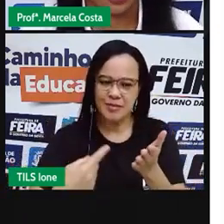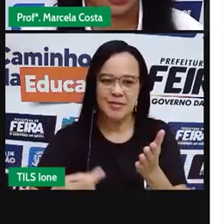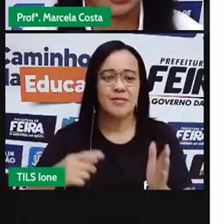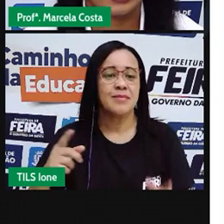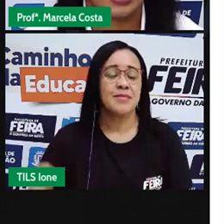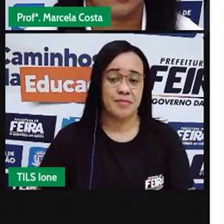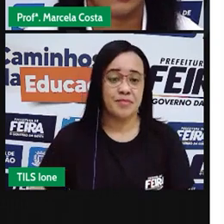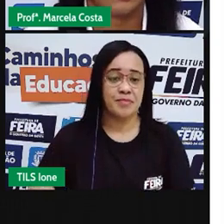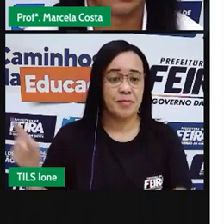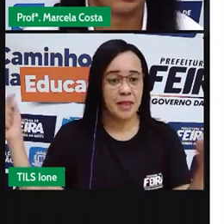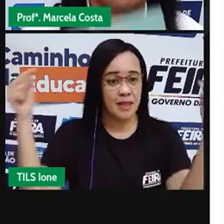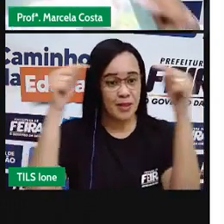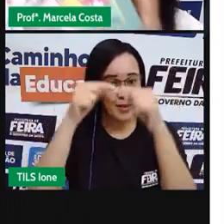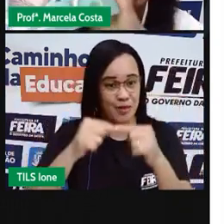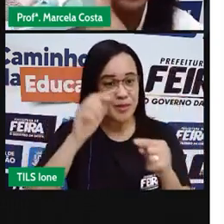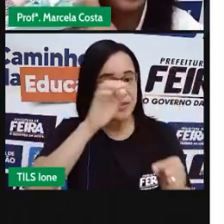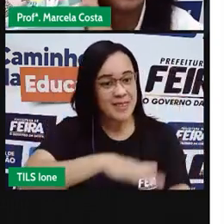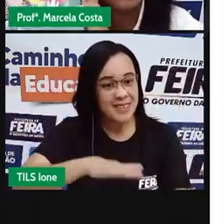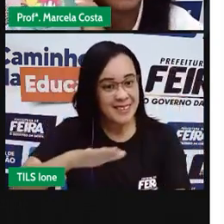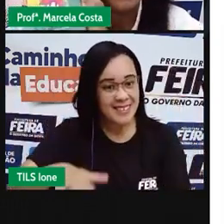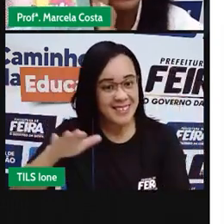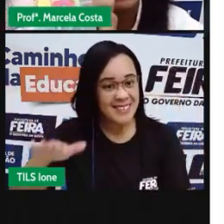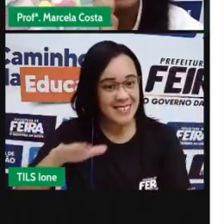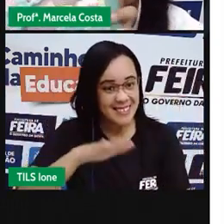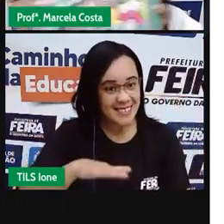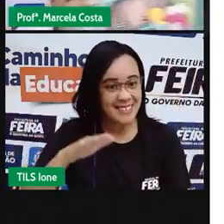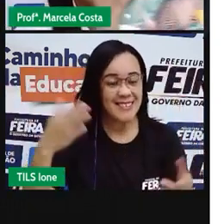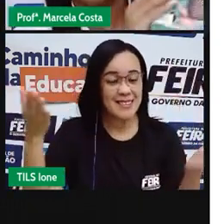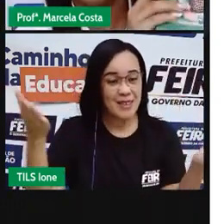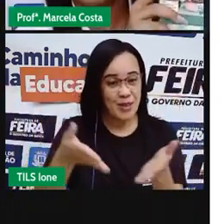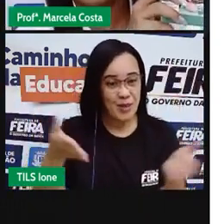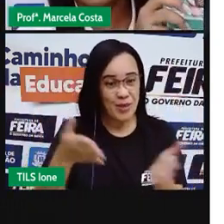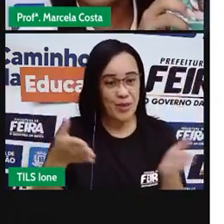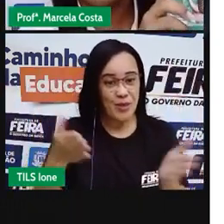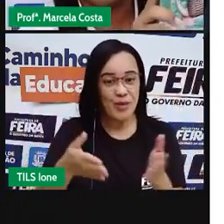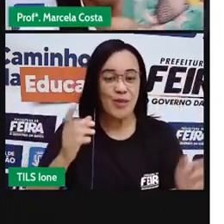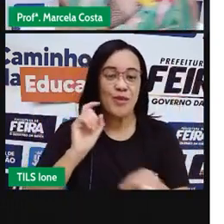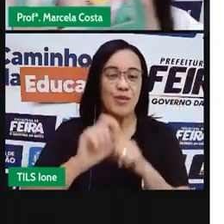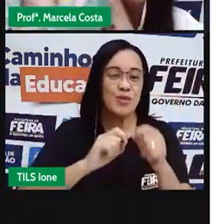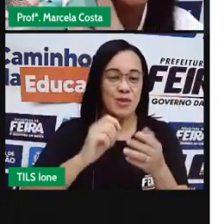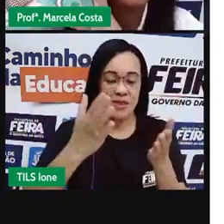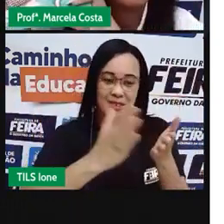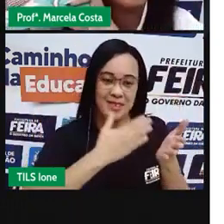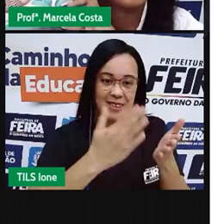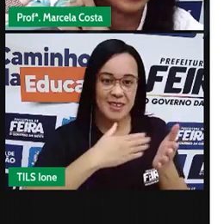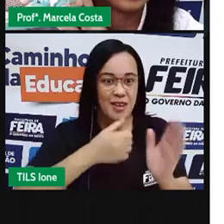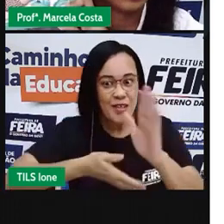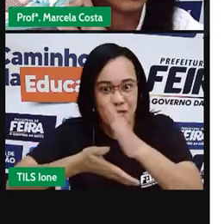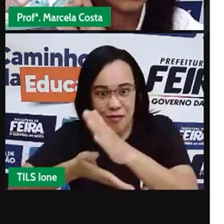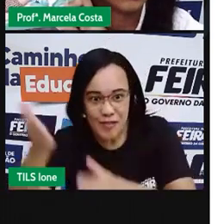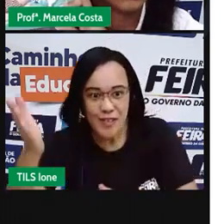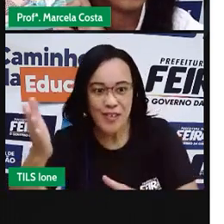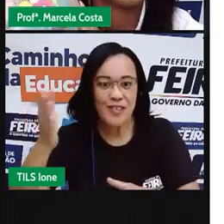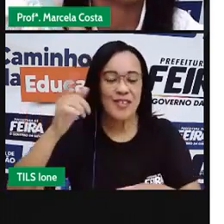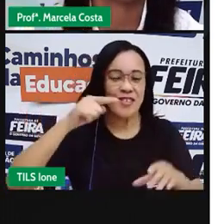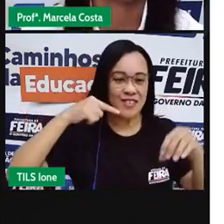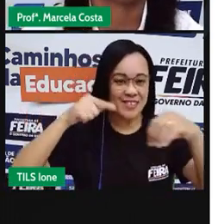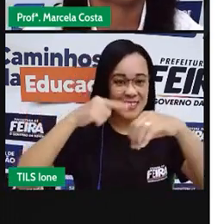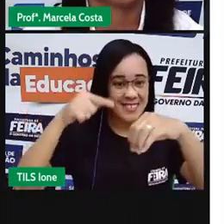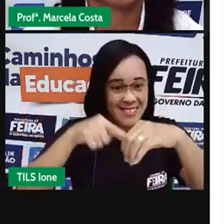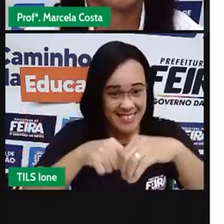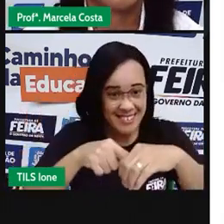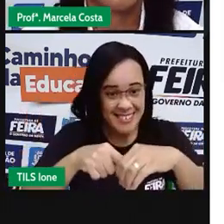literaturas infantis, e na aula de hoje a gente vai trabalhar com essa aqui, ó, desse livro, foge para tudo.